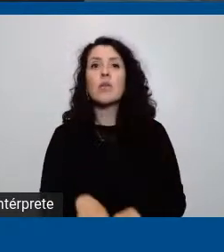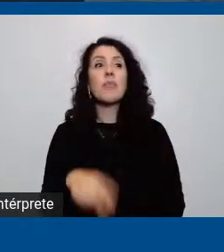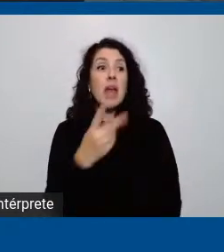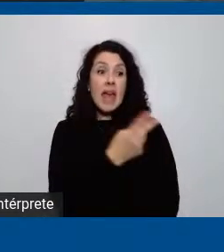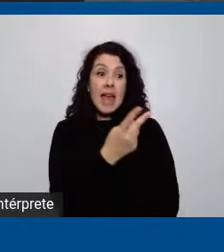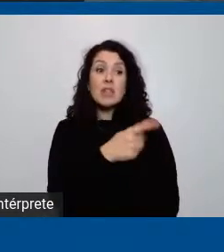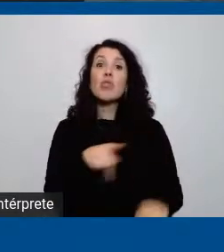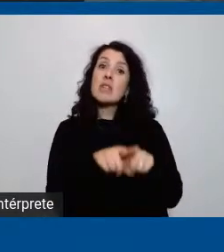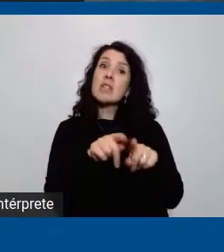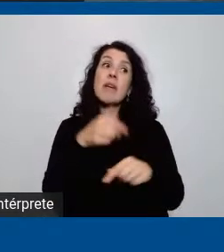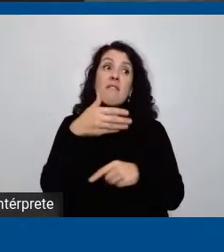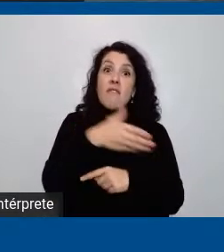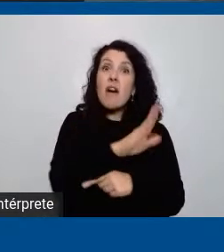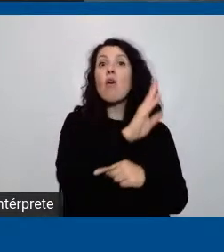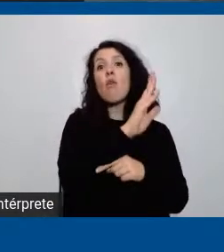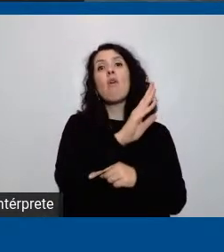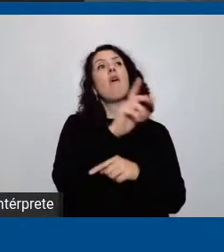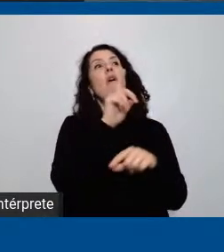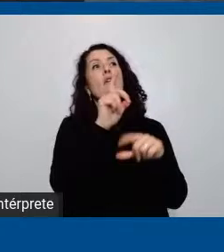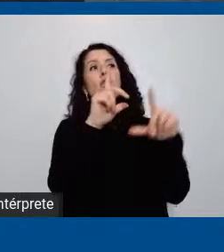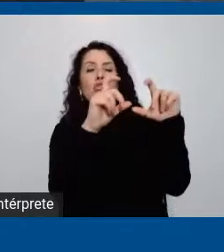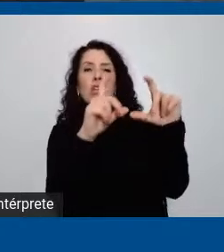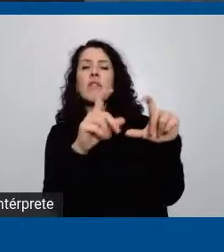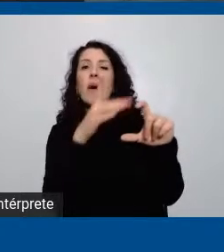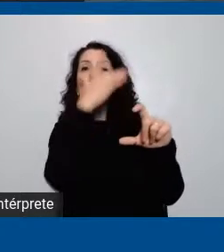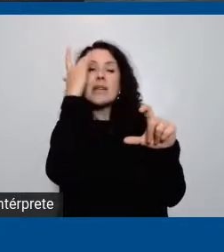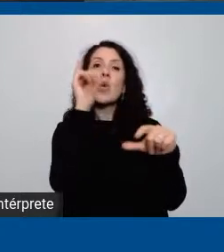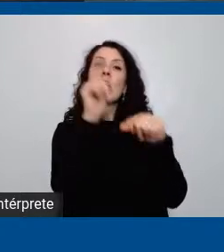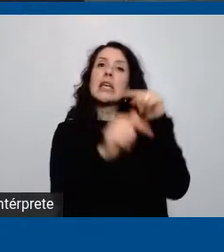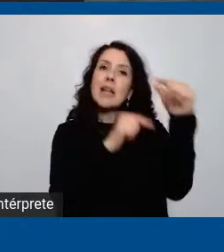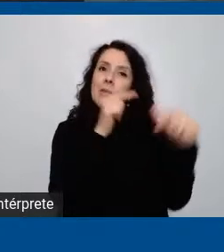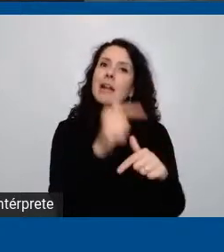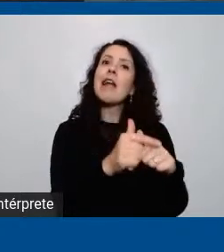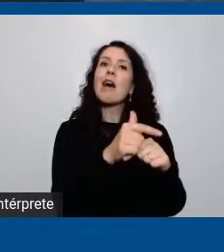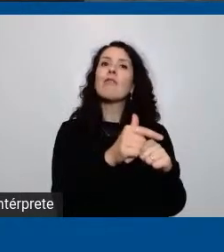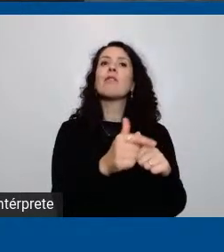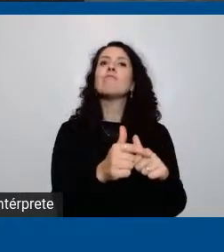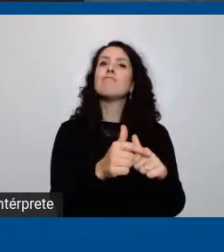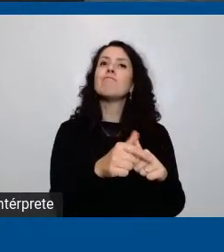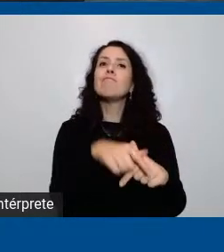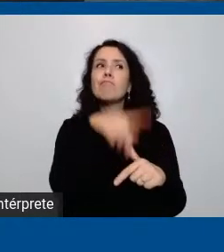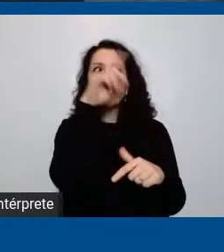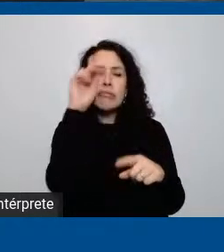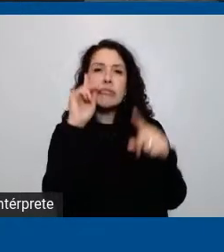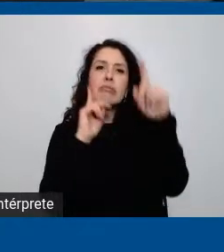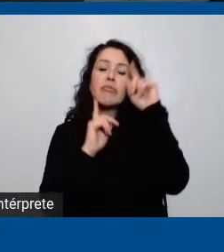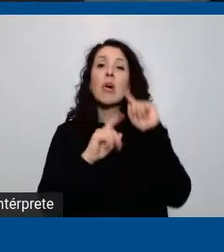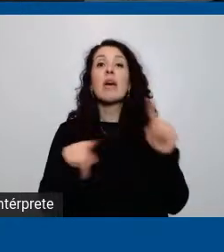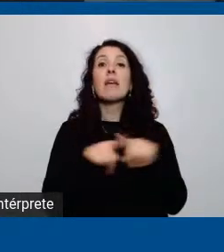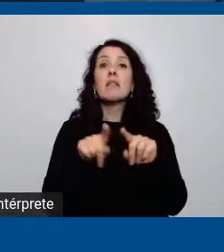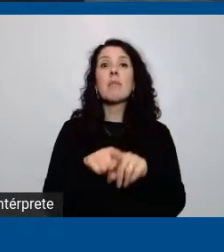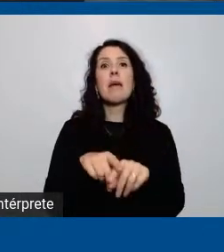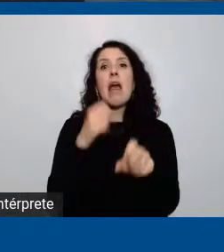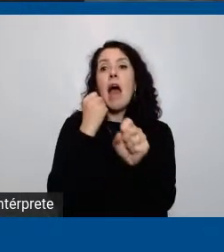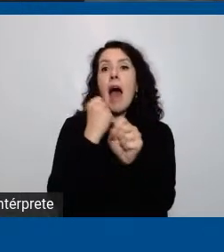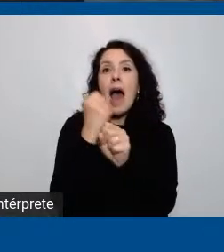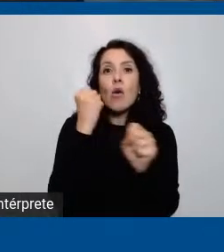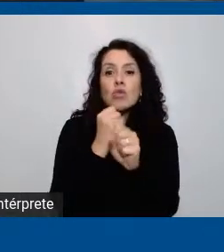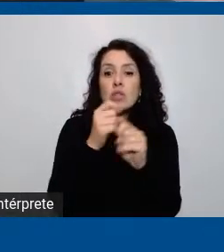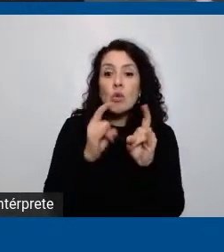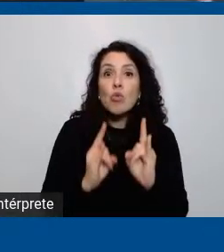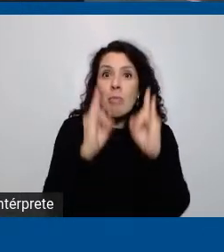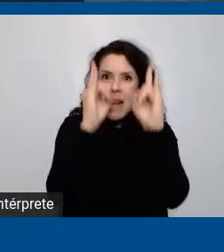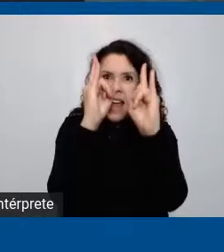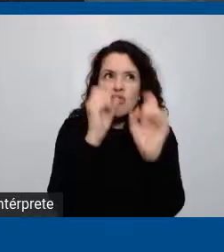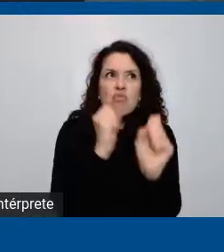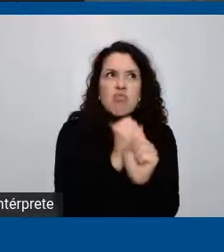trabalhadores braçais, né? Vão fotografar a construção do próprio prédio